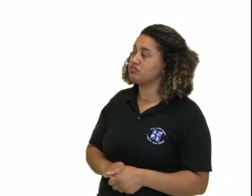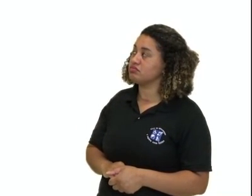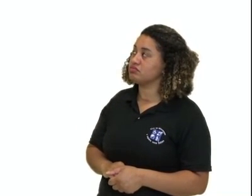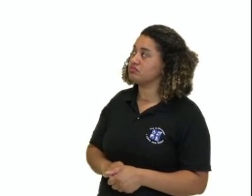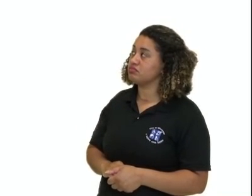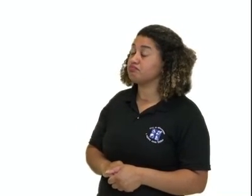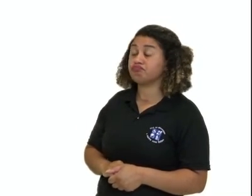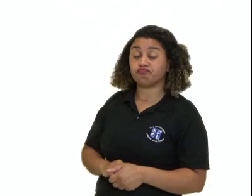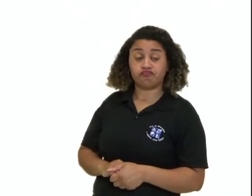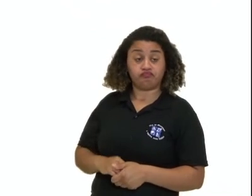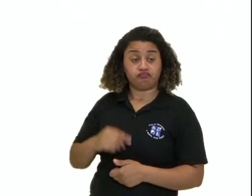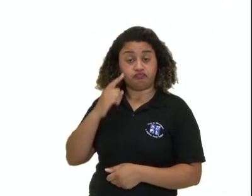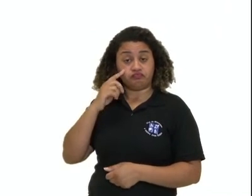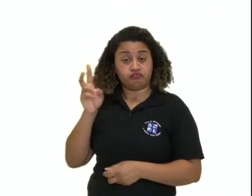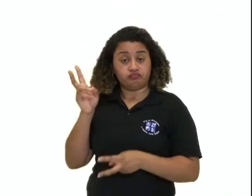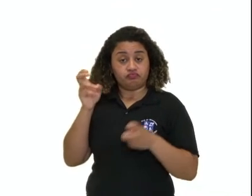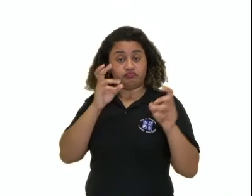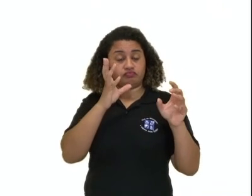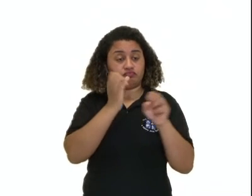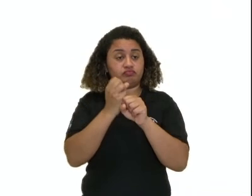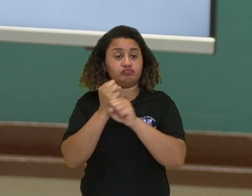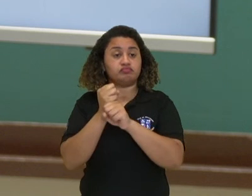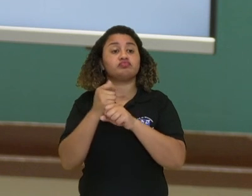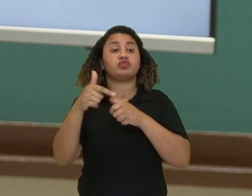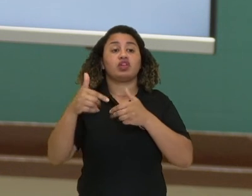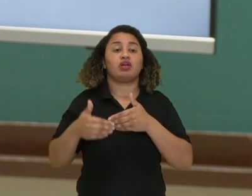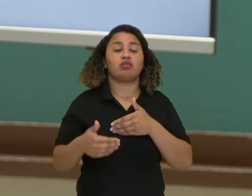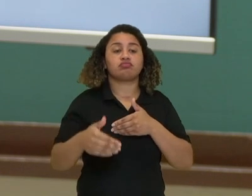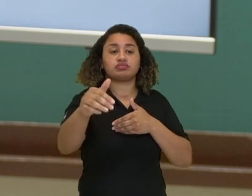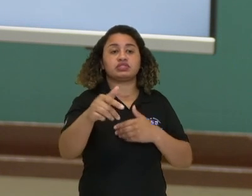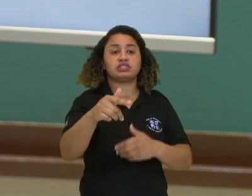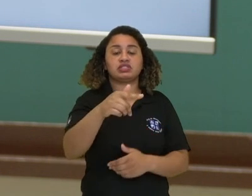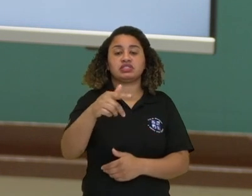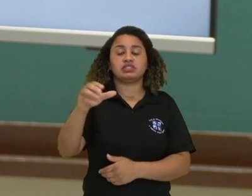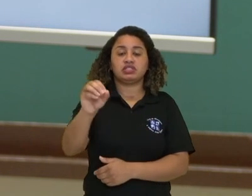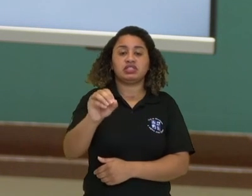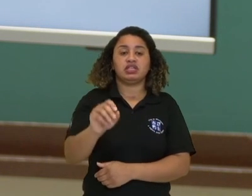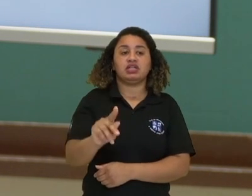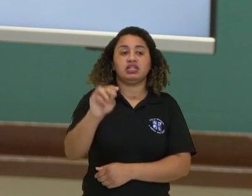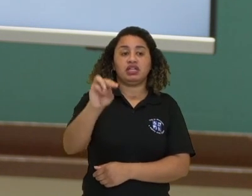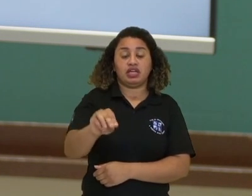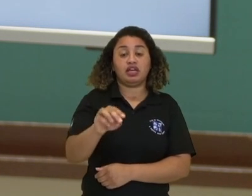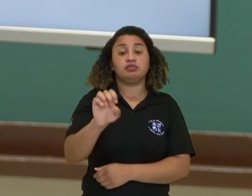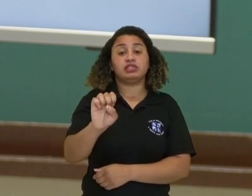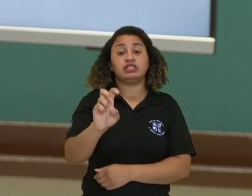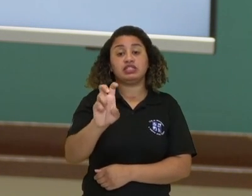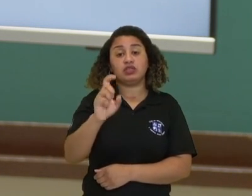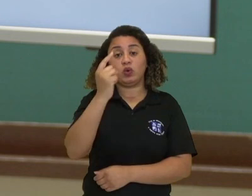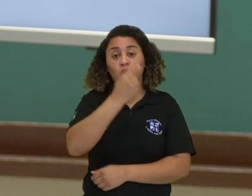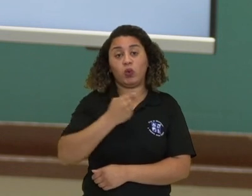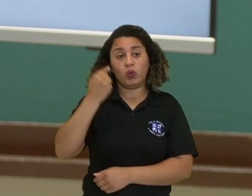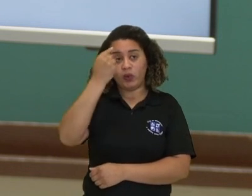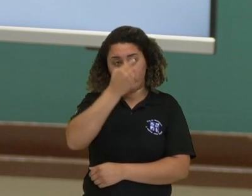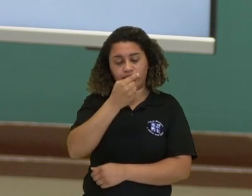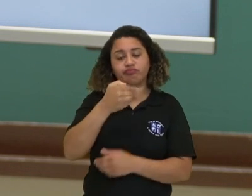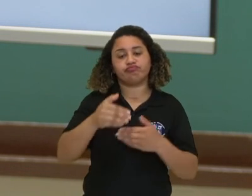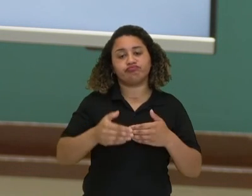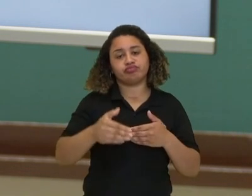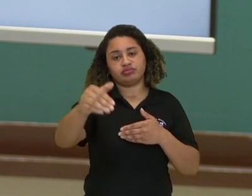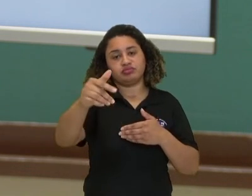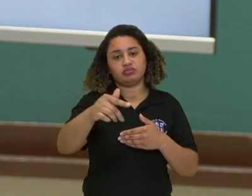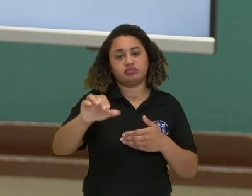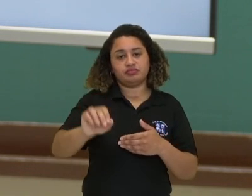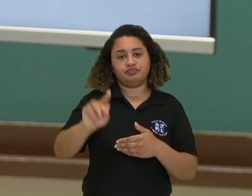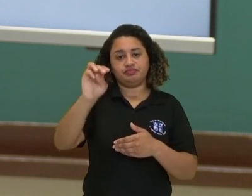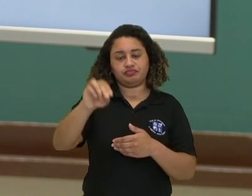Ou seja, ele percorrerá 70 quilômetros em 5 horas. O